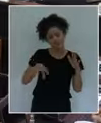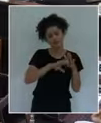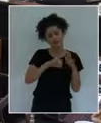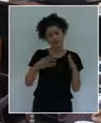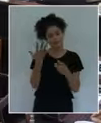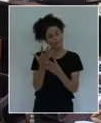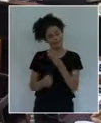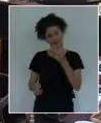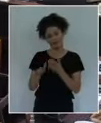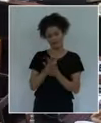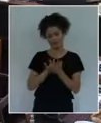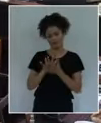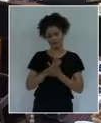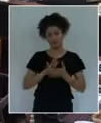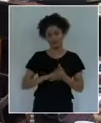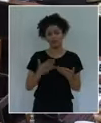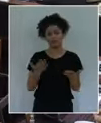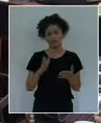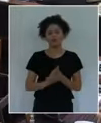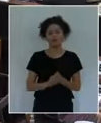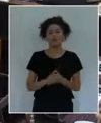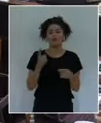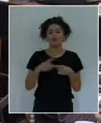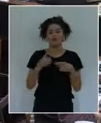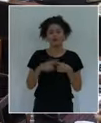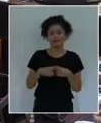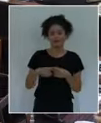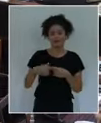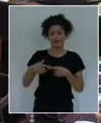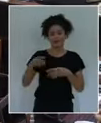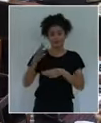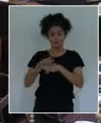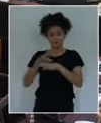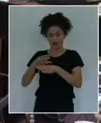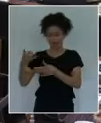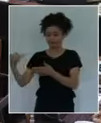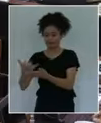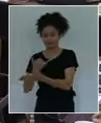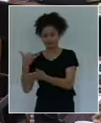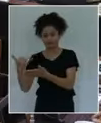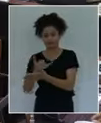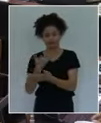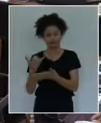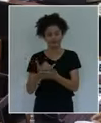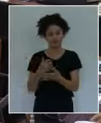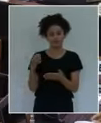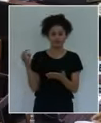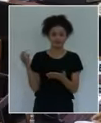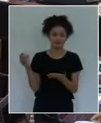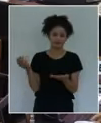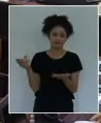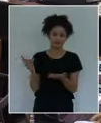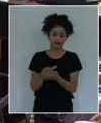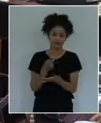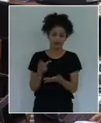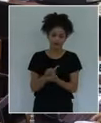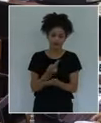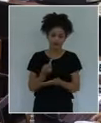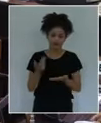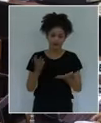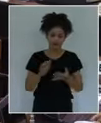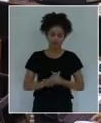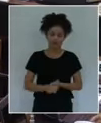são erradas, e bastante erradas, né? Porque as previsões deles são diferentes das